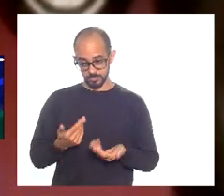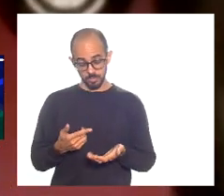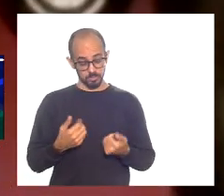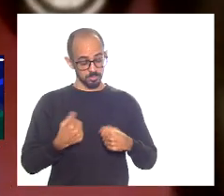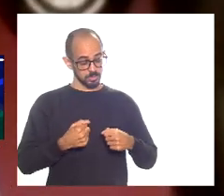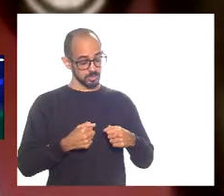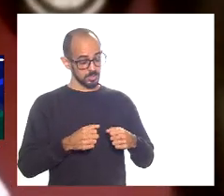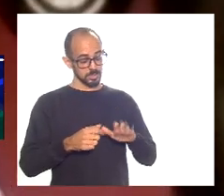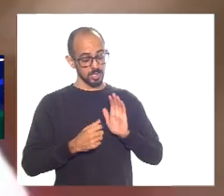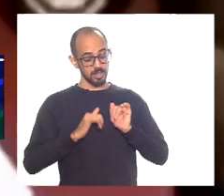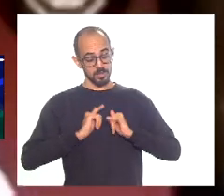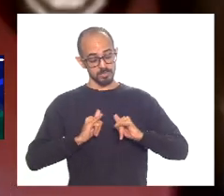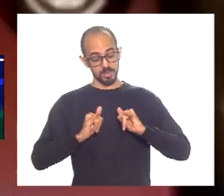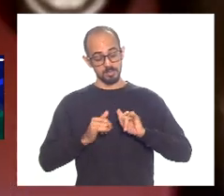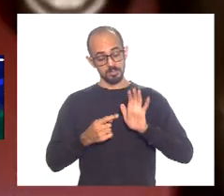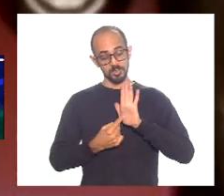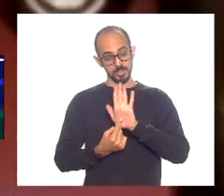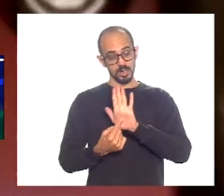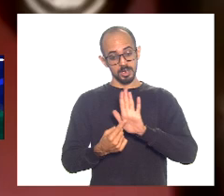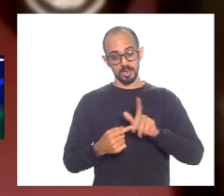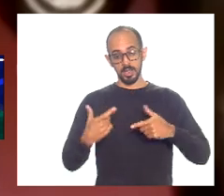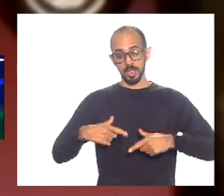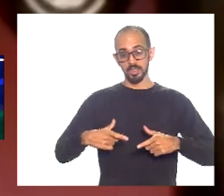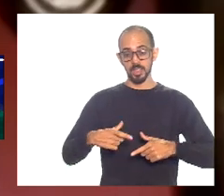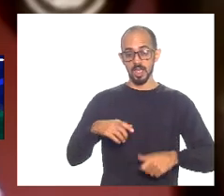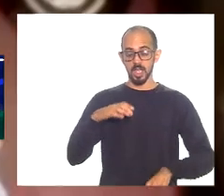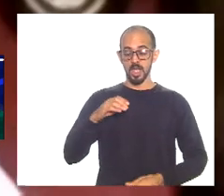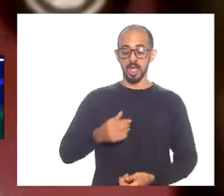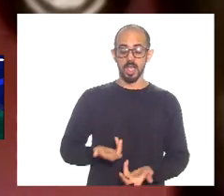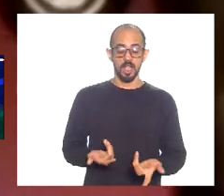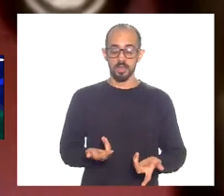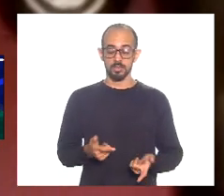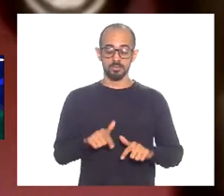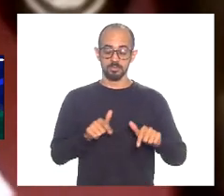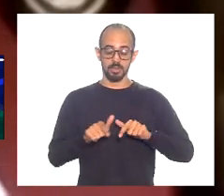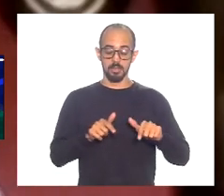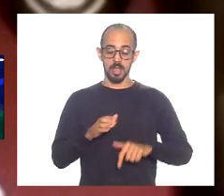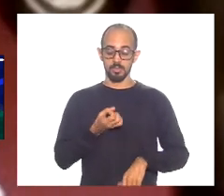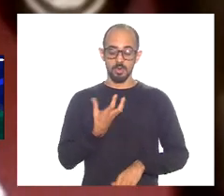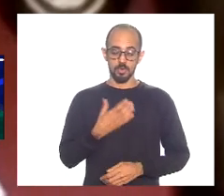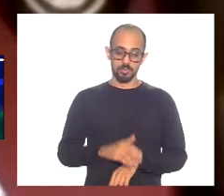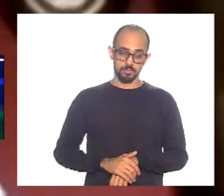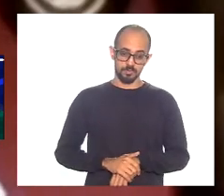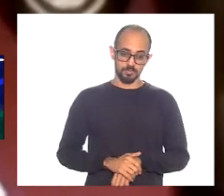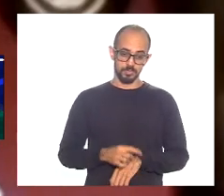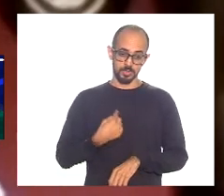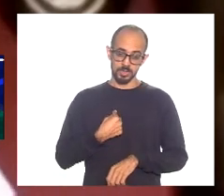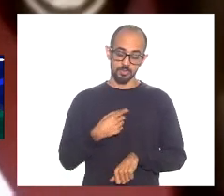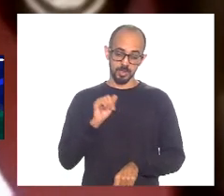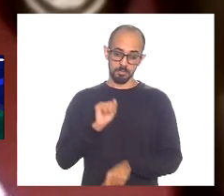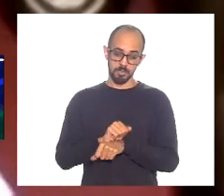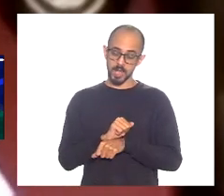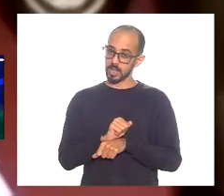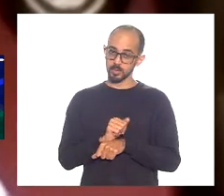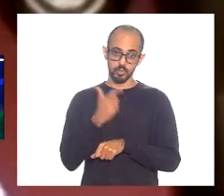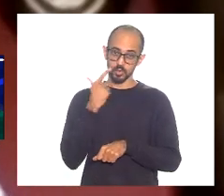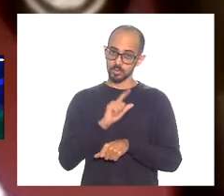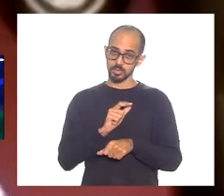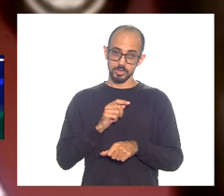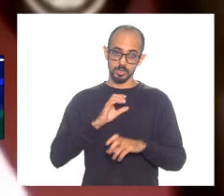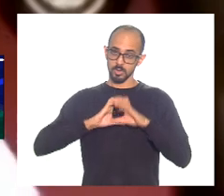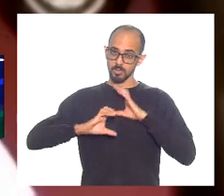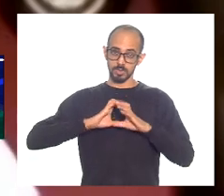isso. Entendeu? Onde é que está a eficiência? Então, eu fiquei parado, sem poder falar com